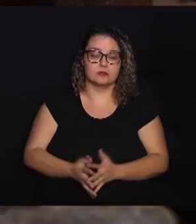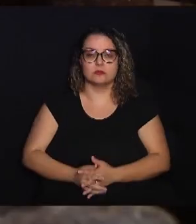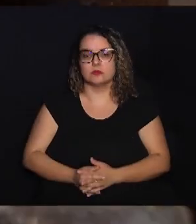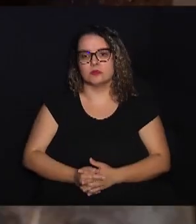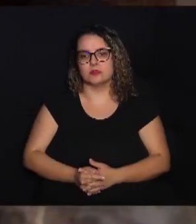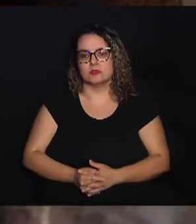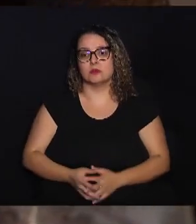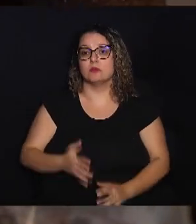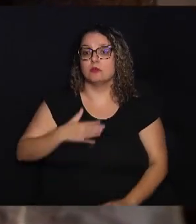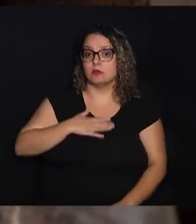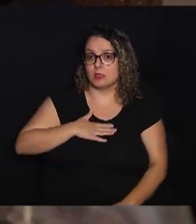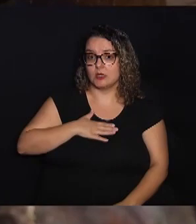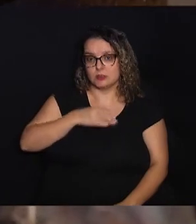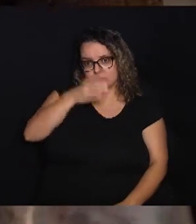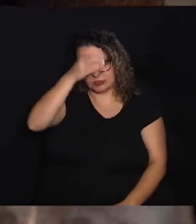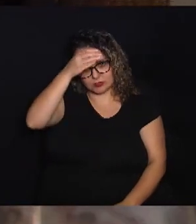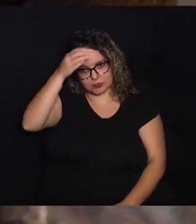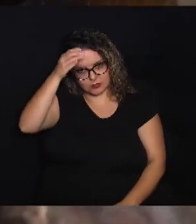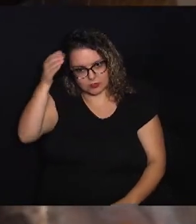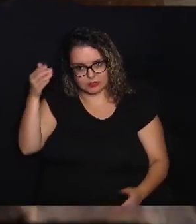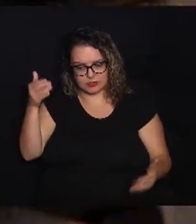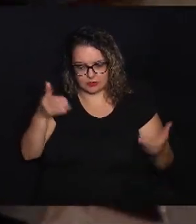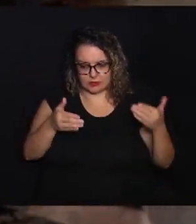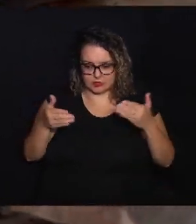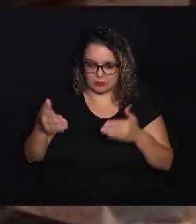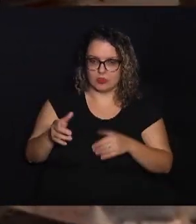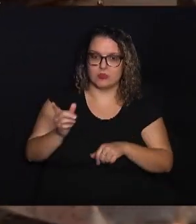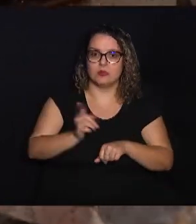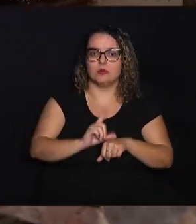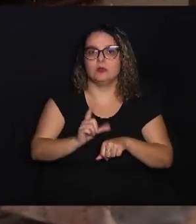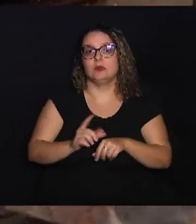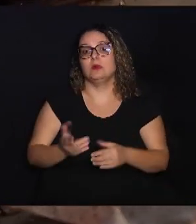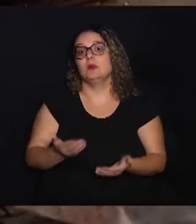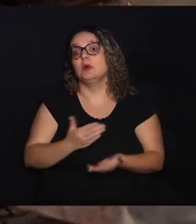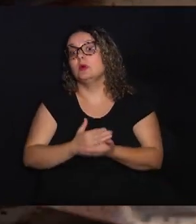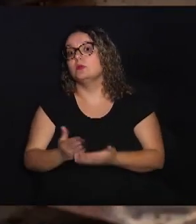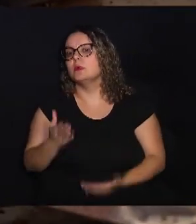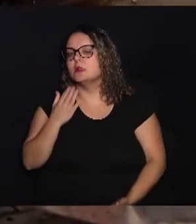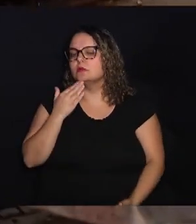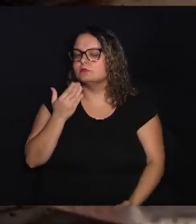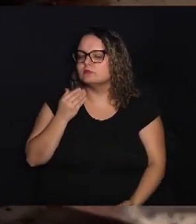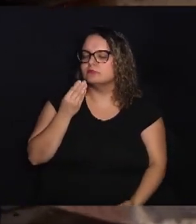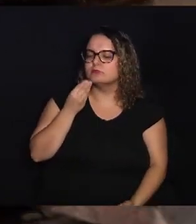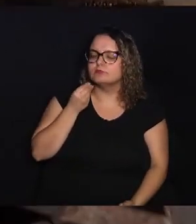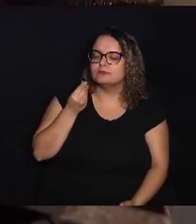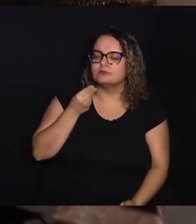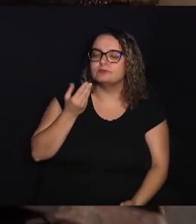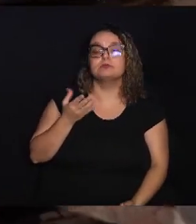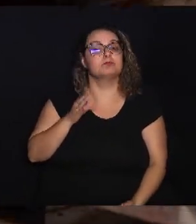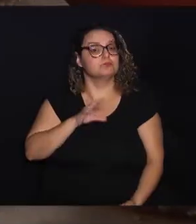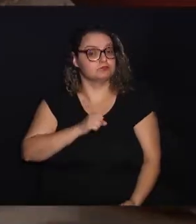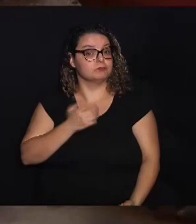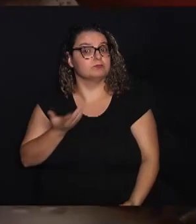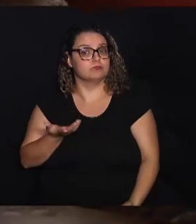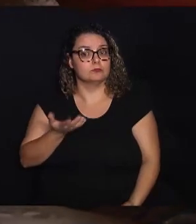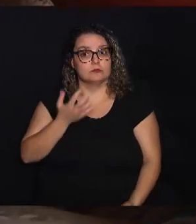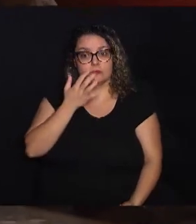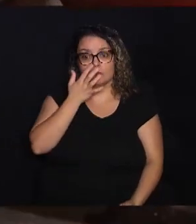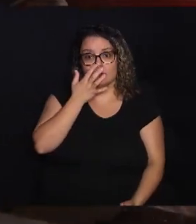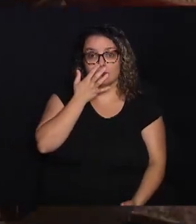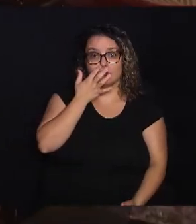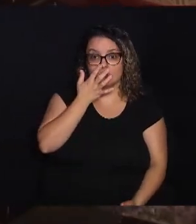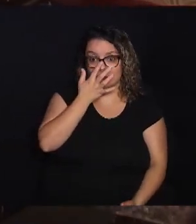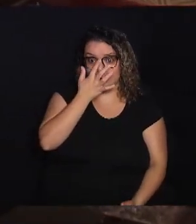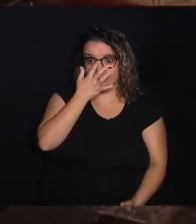meus clientes que frequentam a loja começaram a experimentar e gostaram. E daí, eu passei a fazer